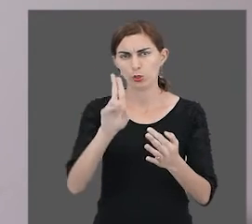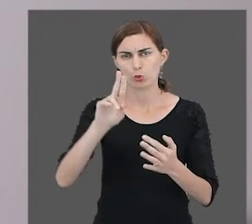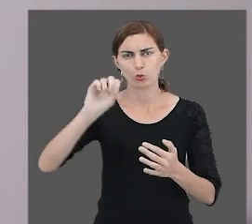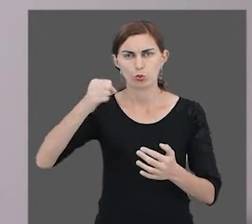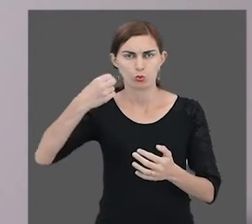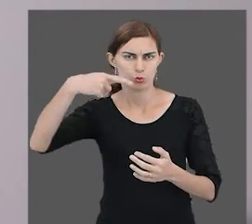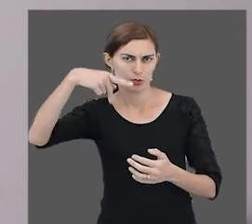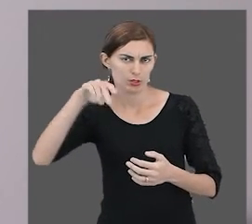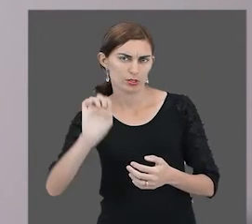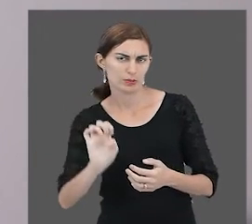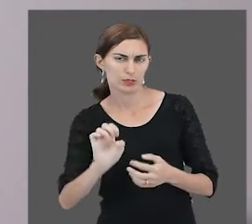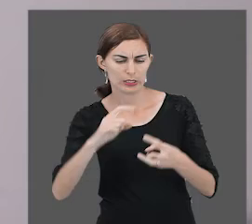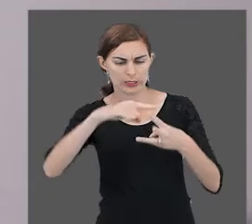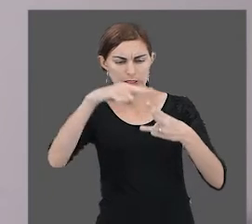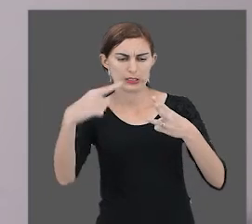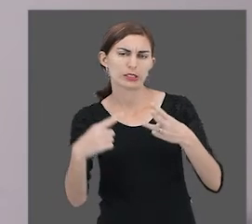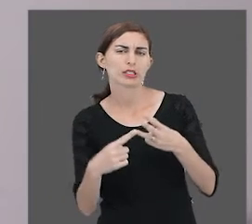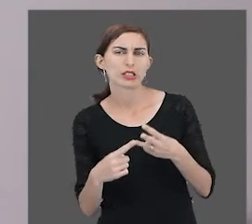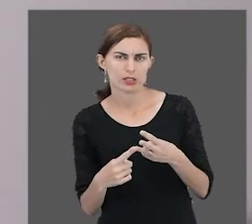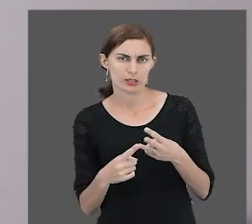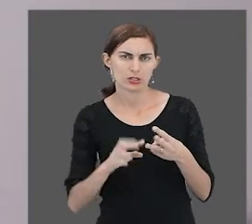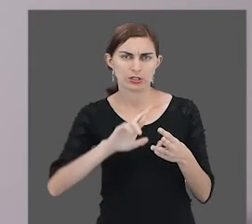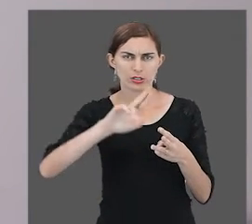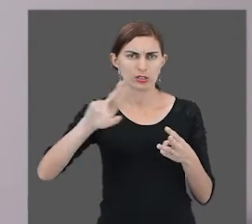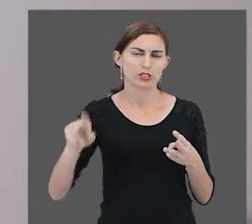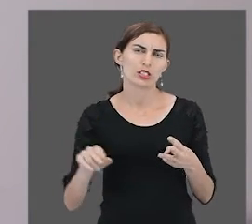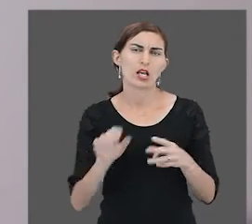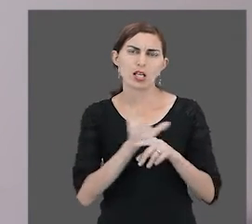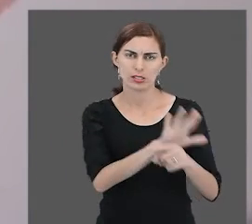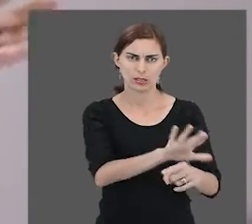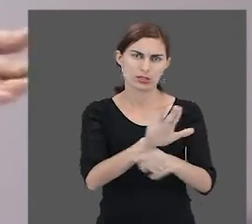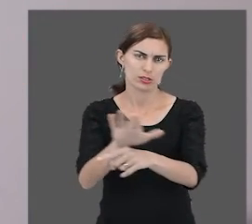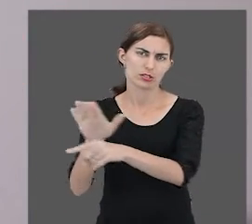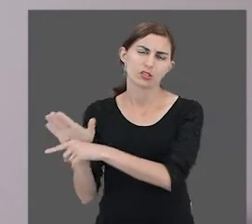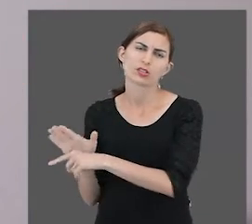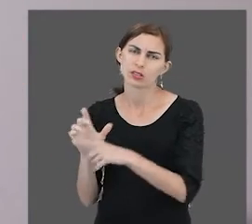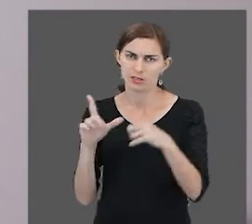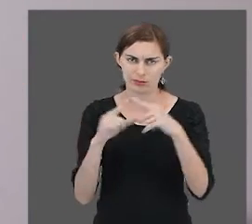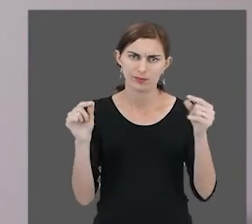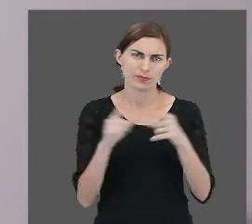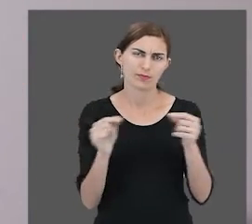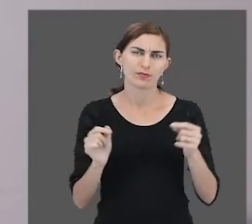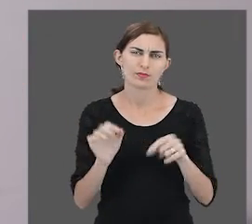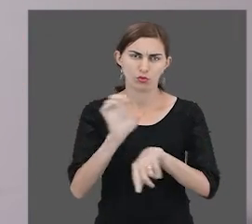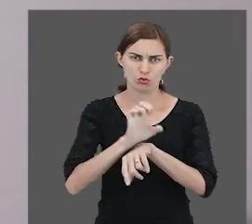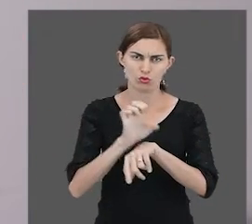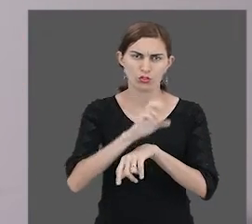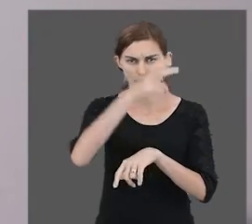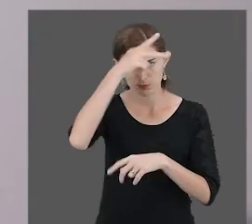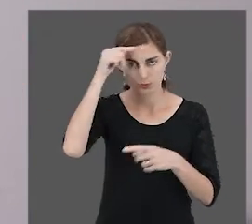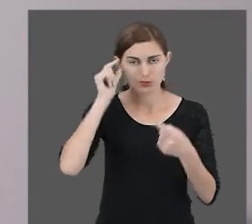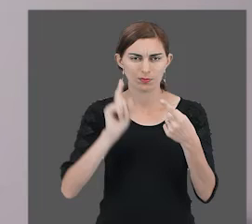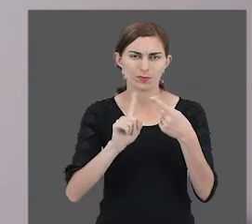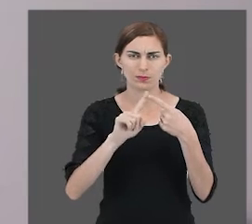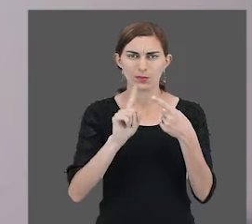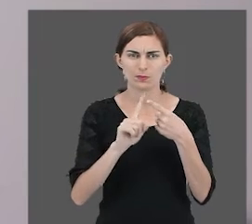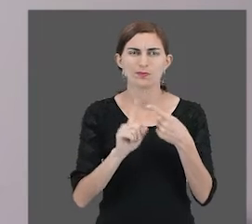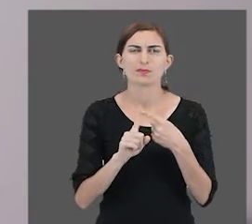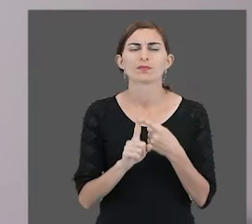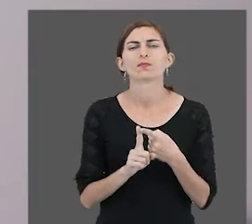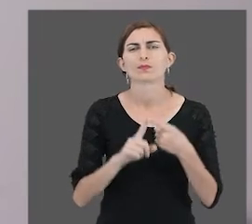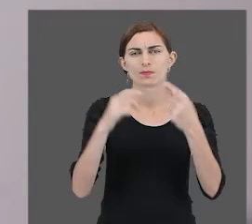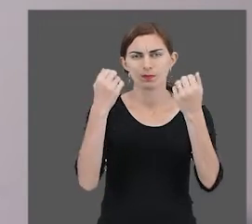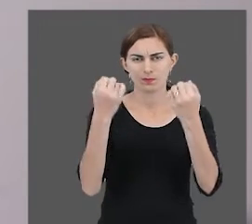USP, que ela coloca 3 tipos de assistências da União em relação a estados e municípios. No primeiro